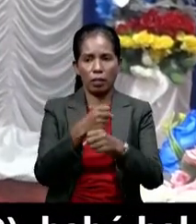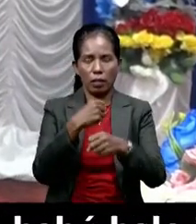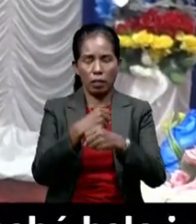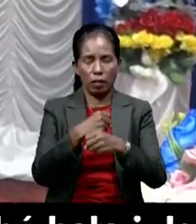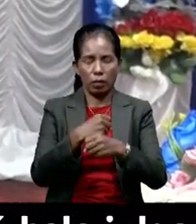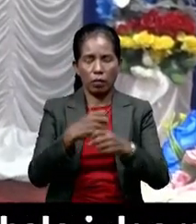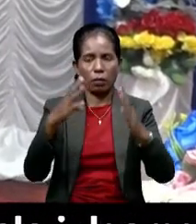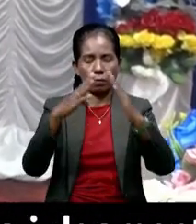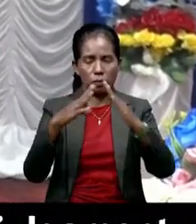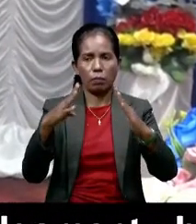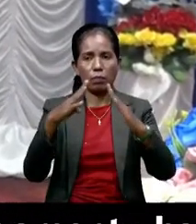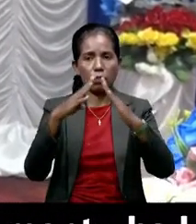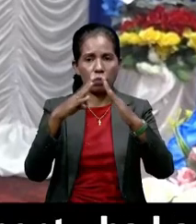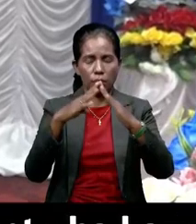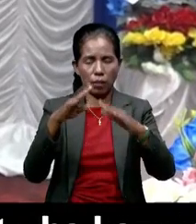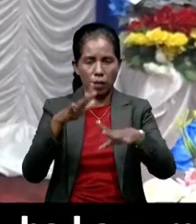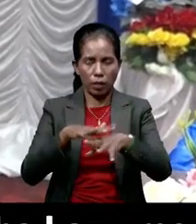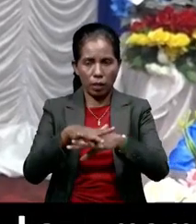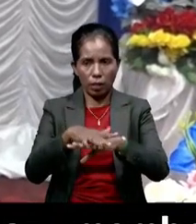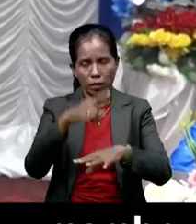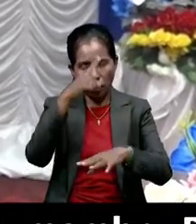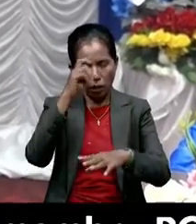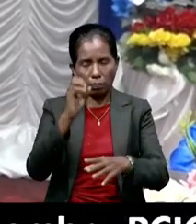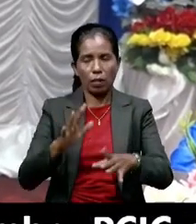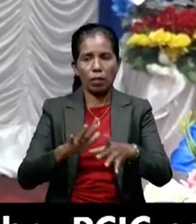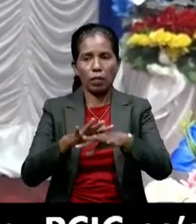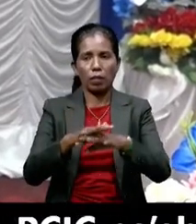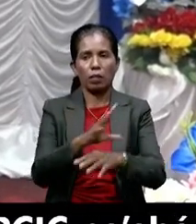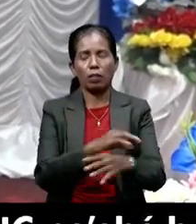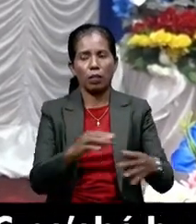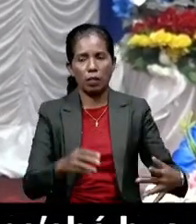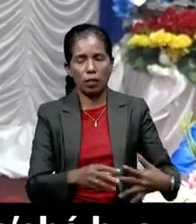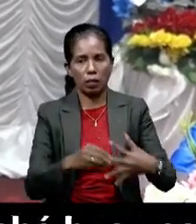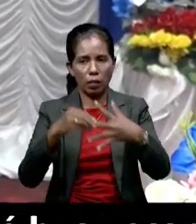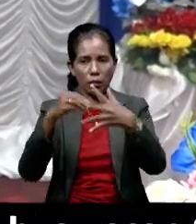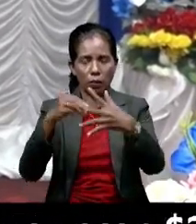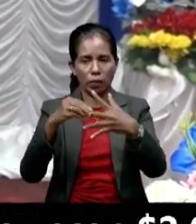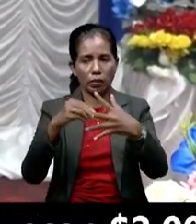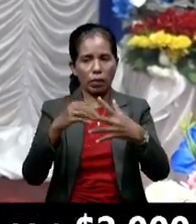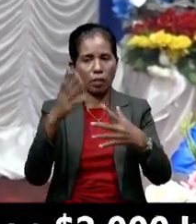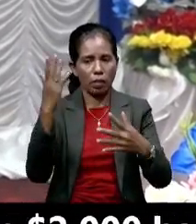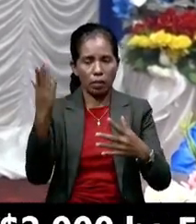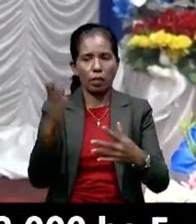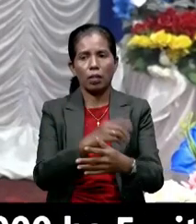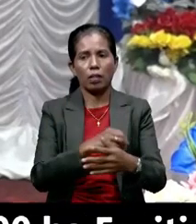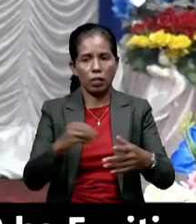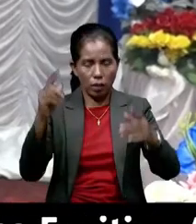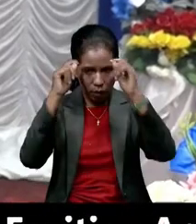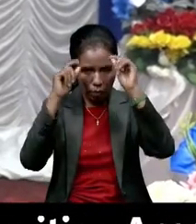Tais, né, para tamba Tais o ikusinia, Tais ida único ia